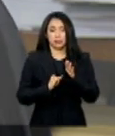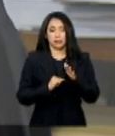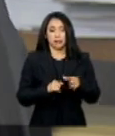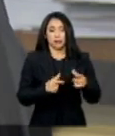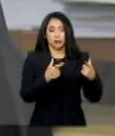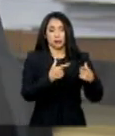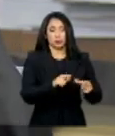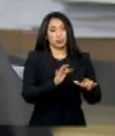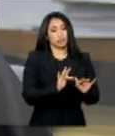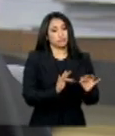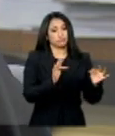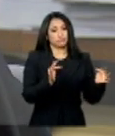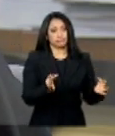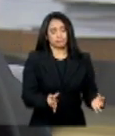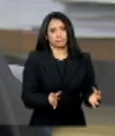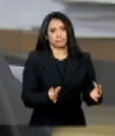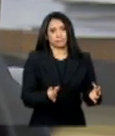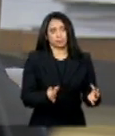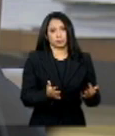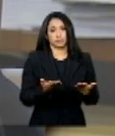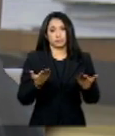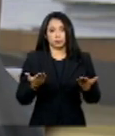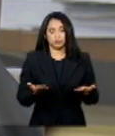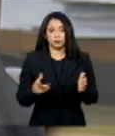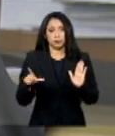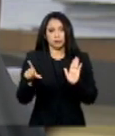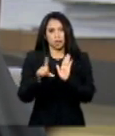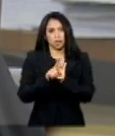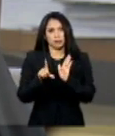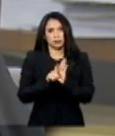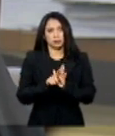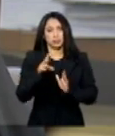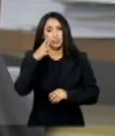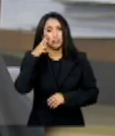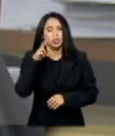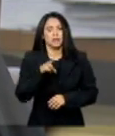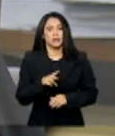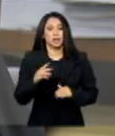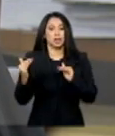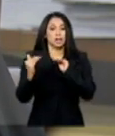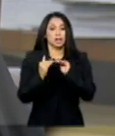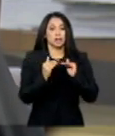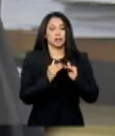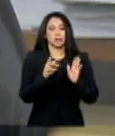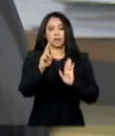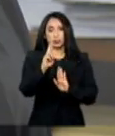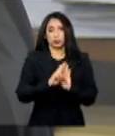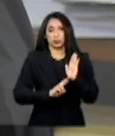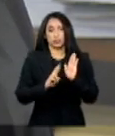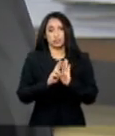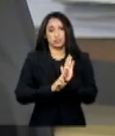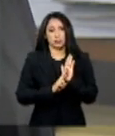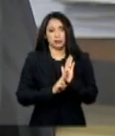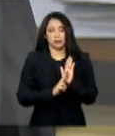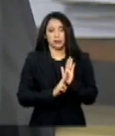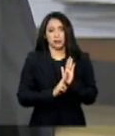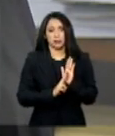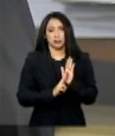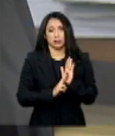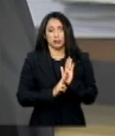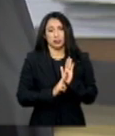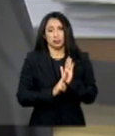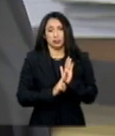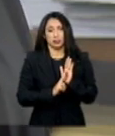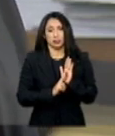referida opção legislativa encontra-se em acordo com as normas de acordo com as